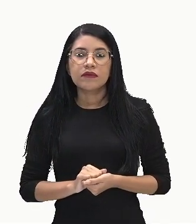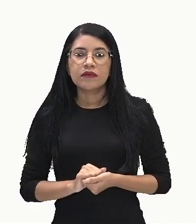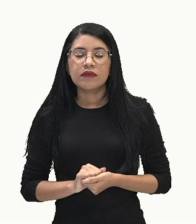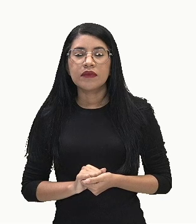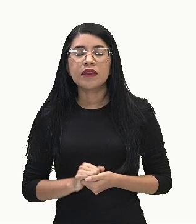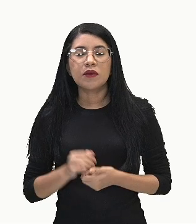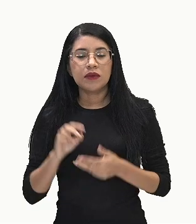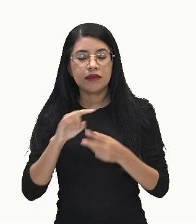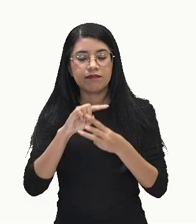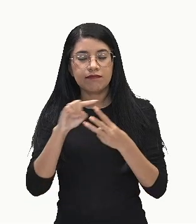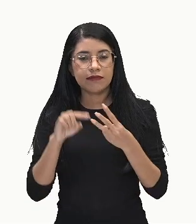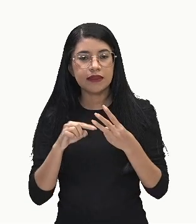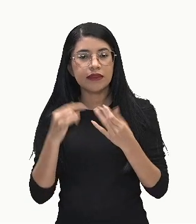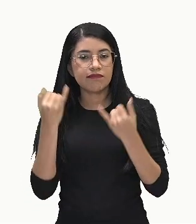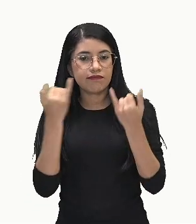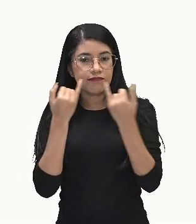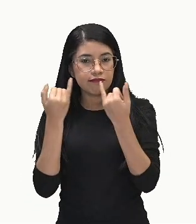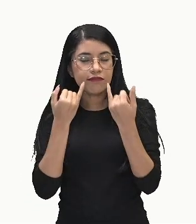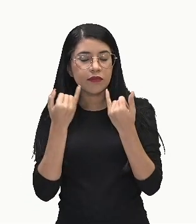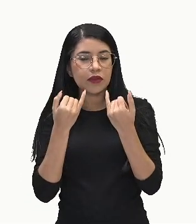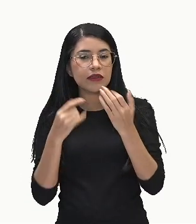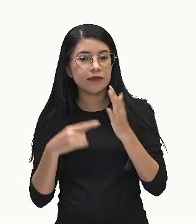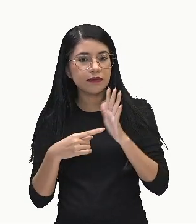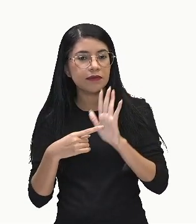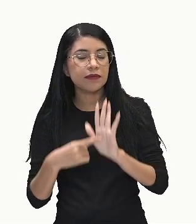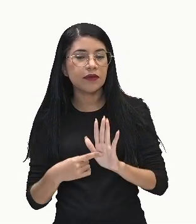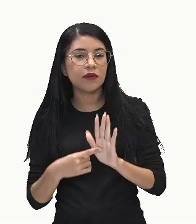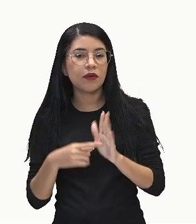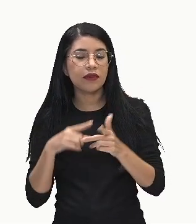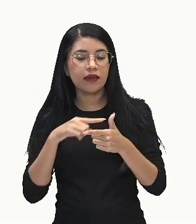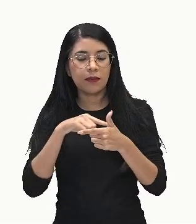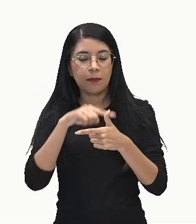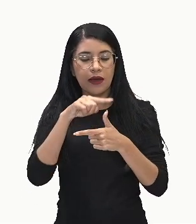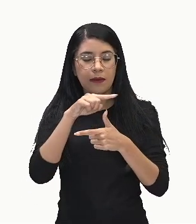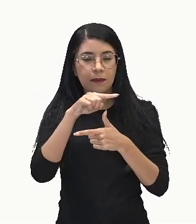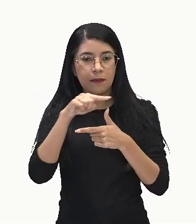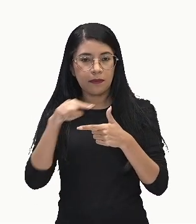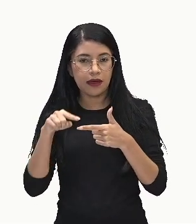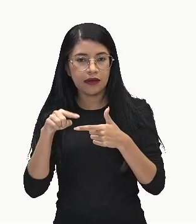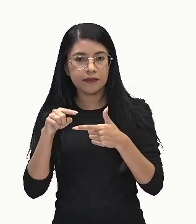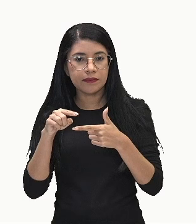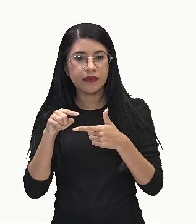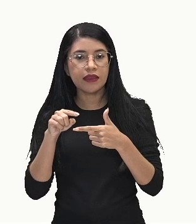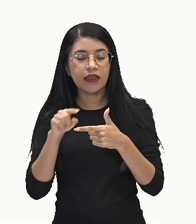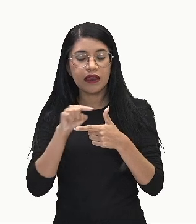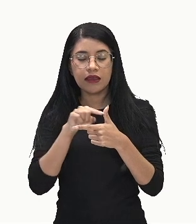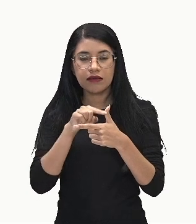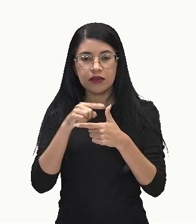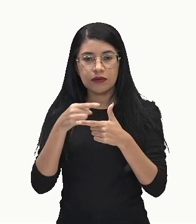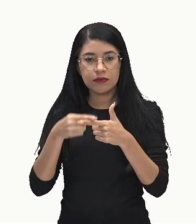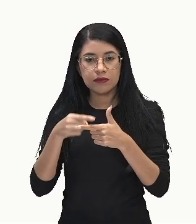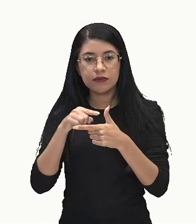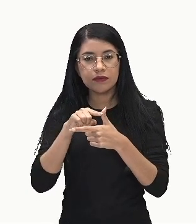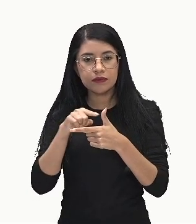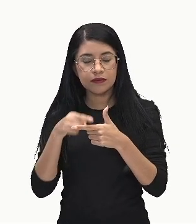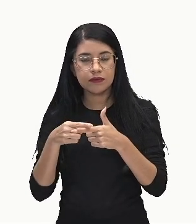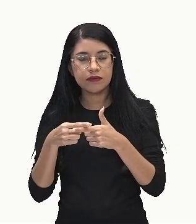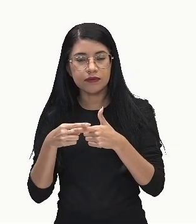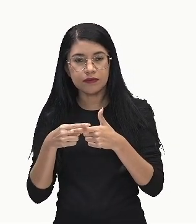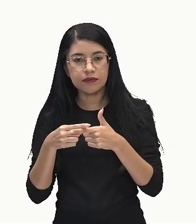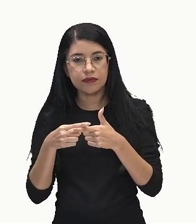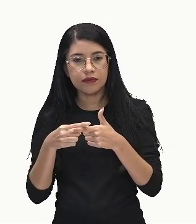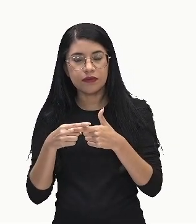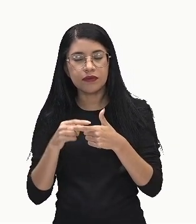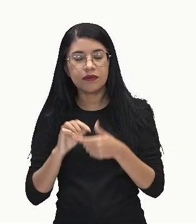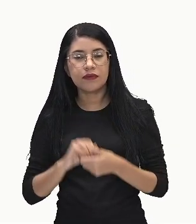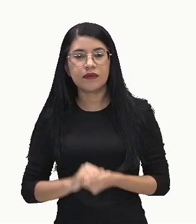três informações, né? Deu o valor dos dois lados e deu o ângulo. Então